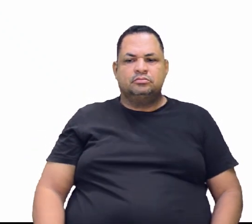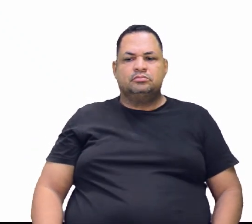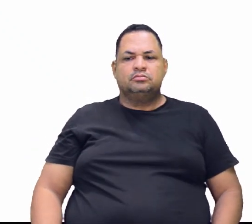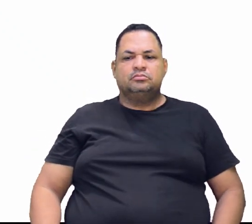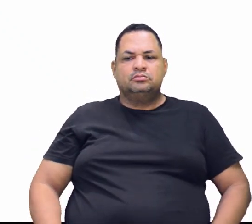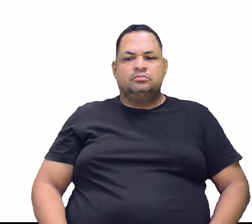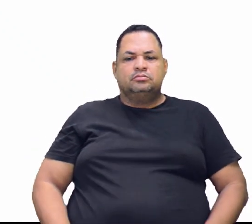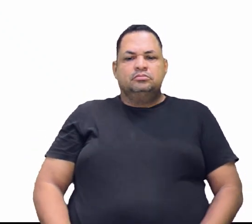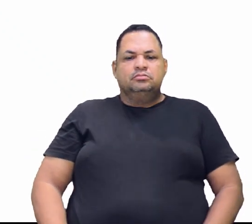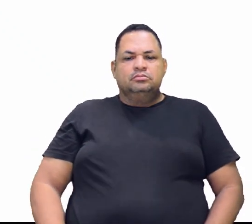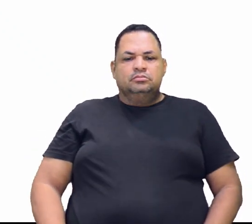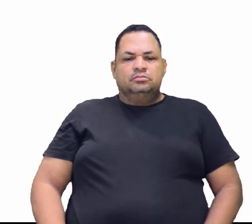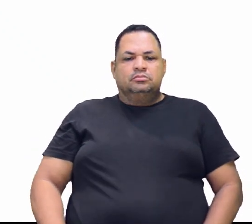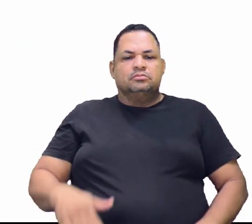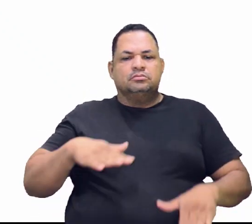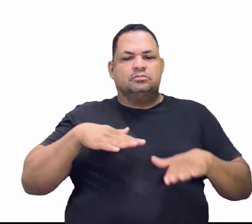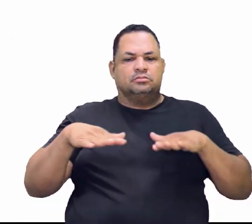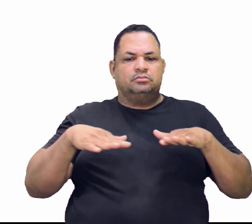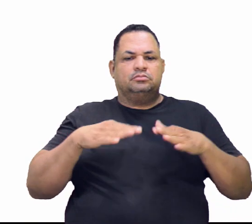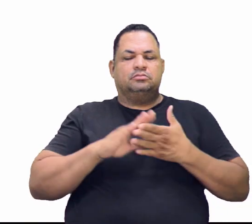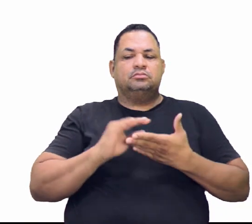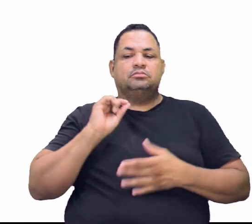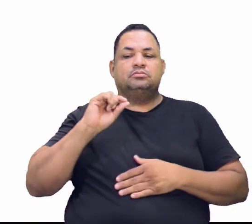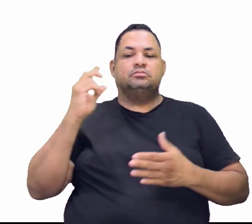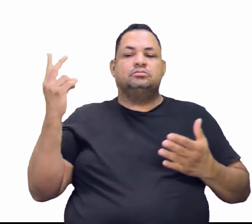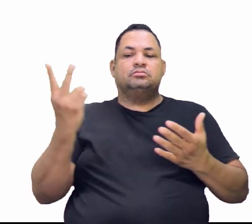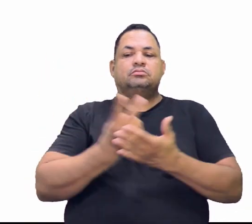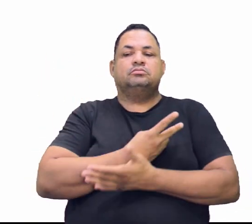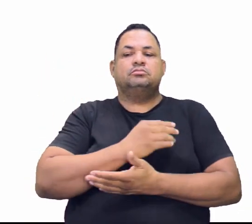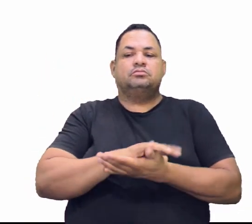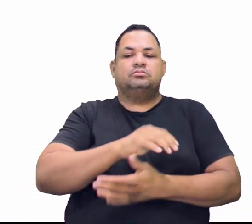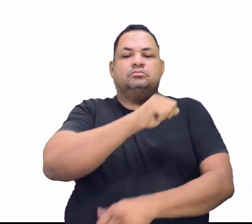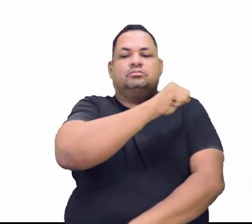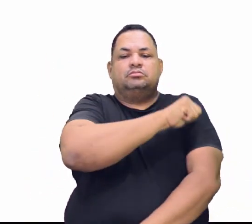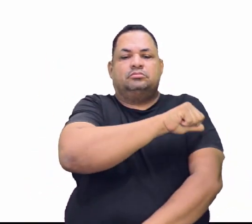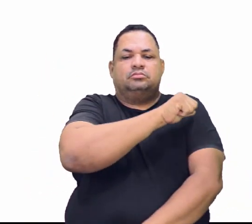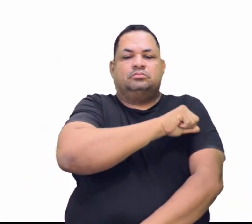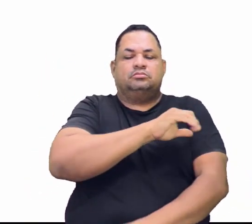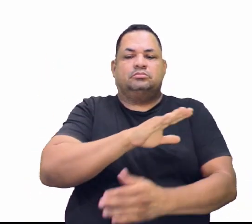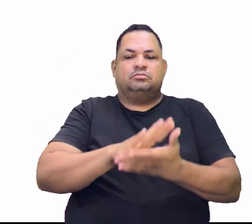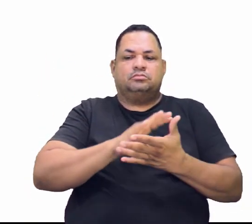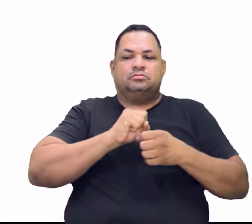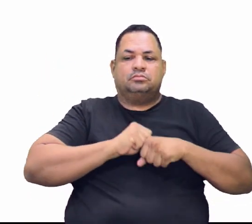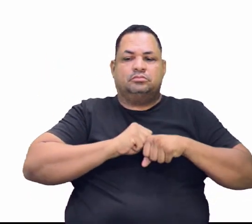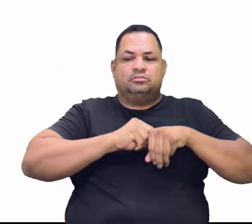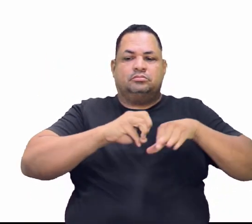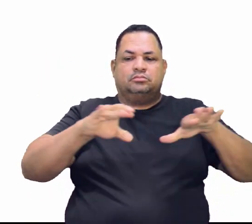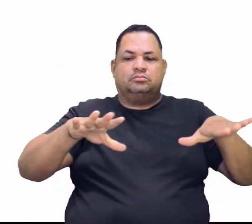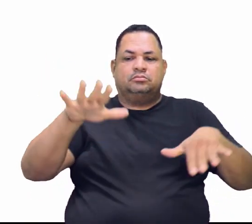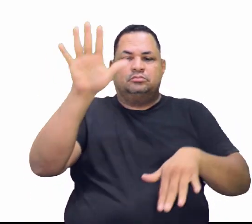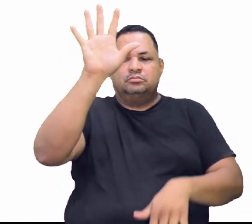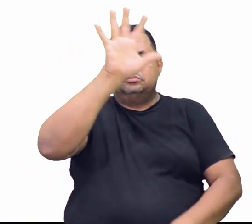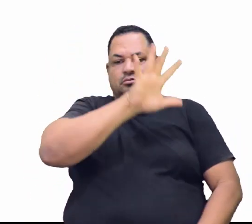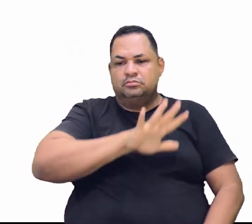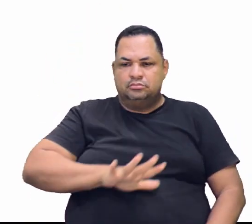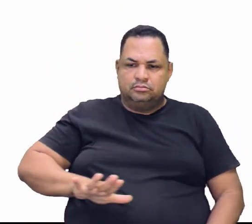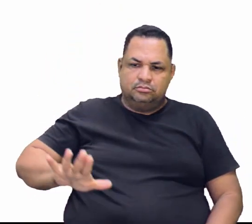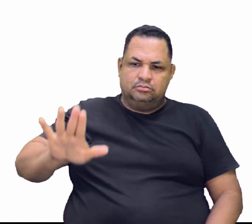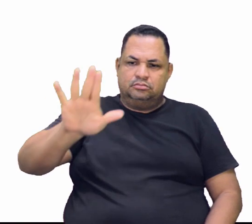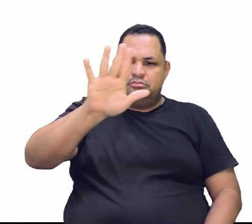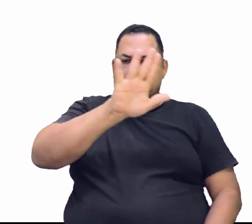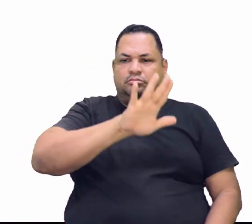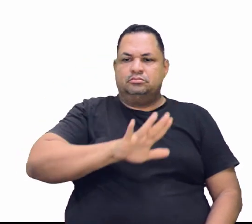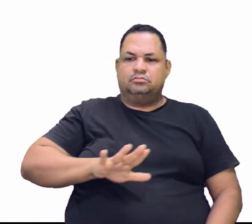aí. Movimento Tenentista, que acontece no Rio de Janeiro e acaba se espalhando por várias áreas do